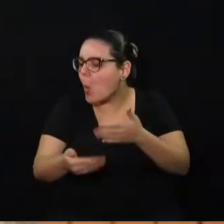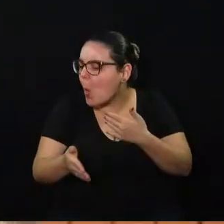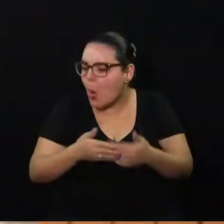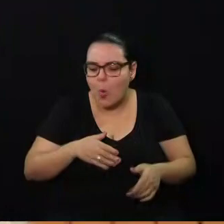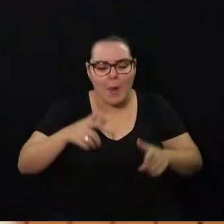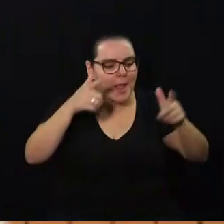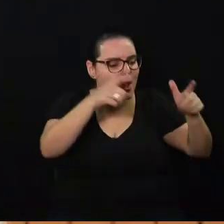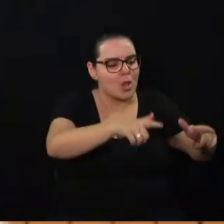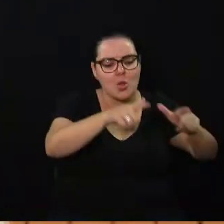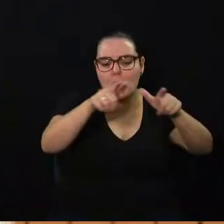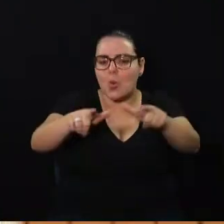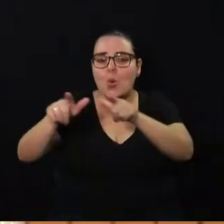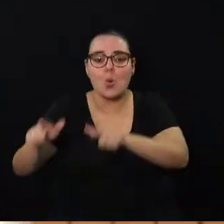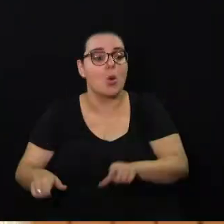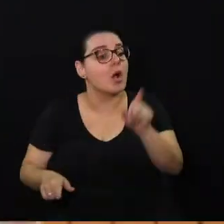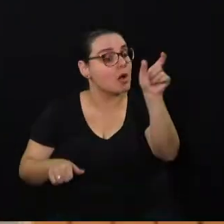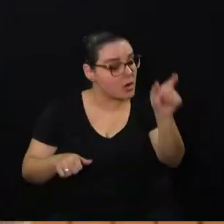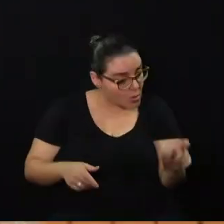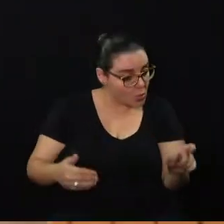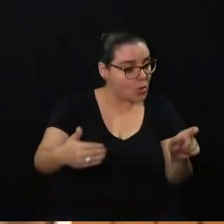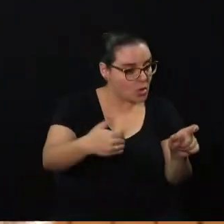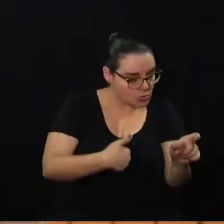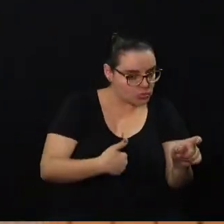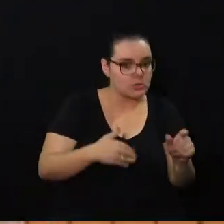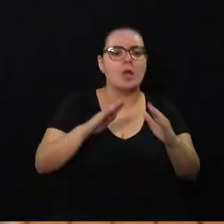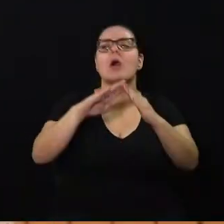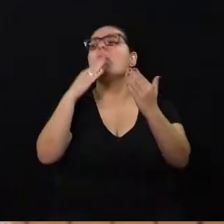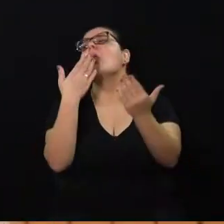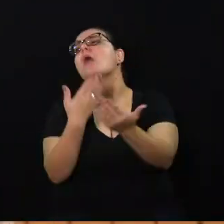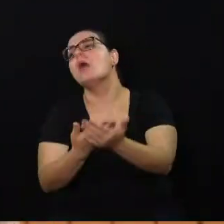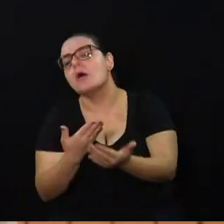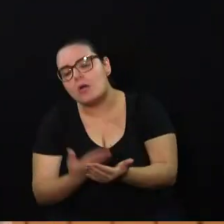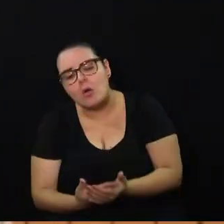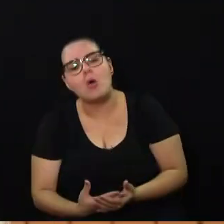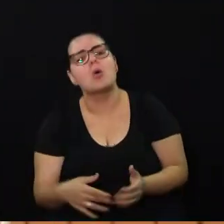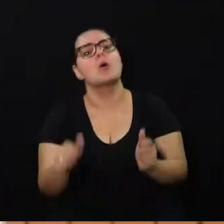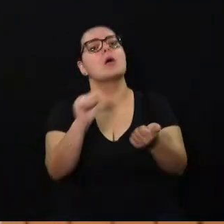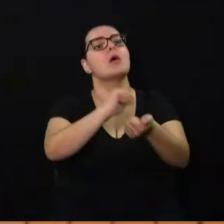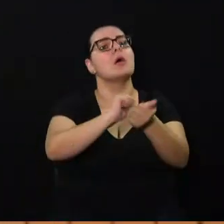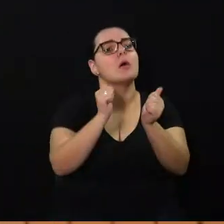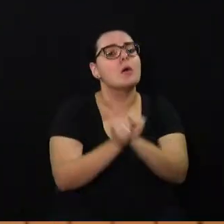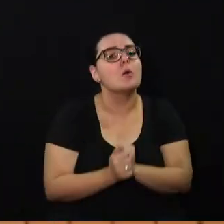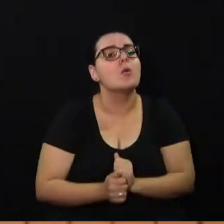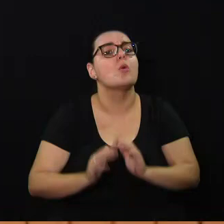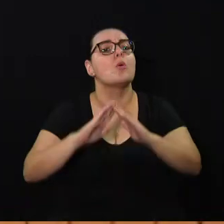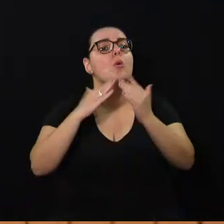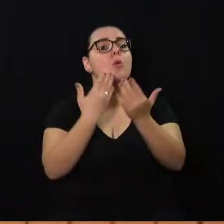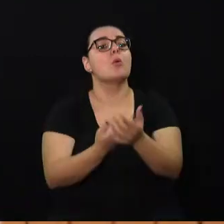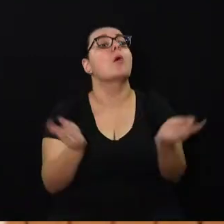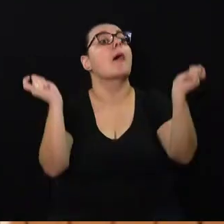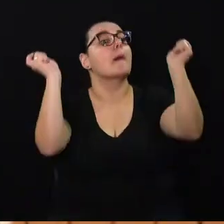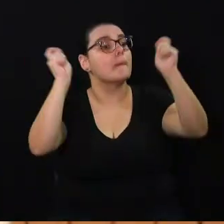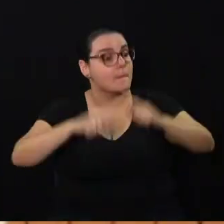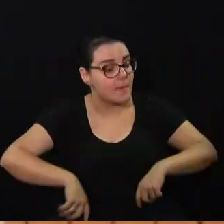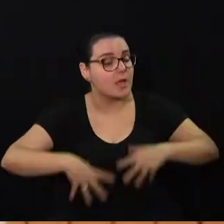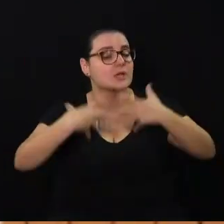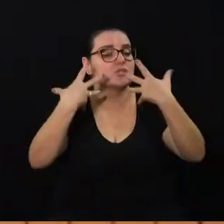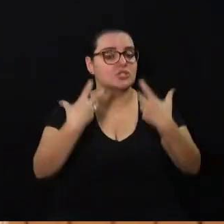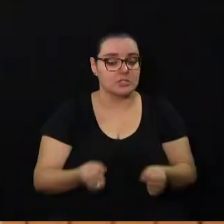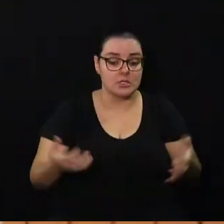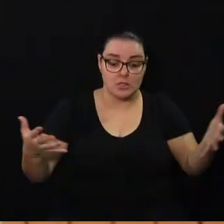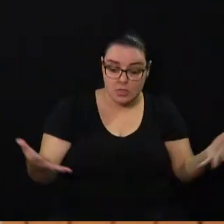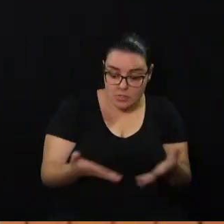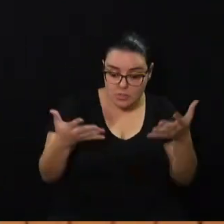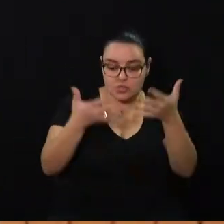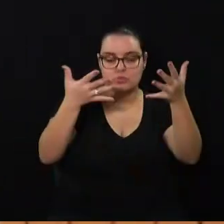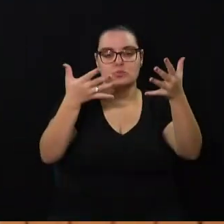esteja então uma escola preparada para receber uma escola capaz de receber esse sujeito de estimulá lo das